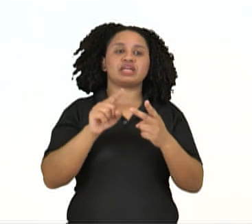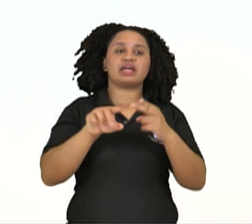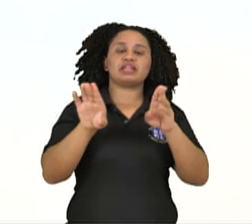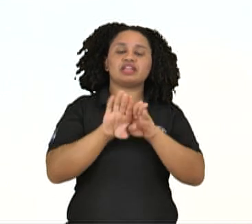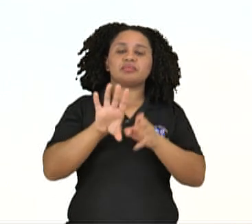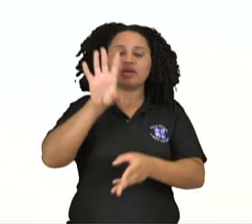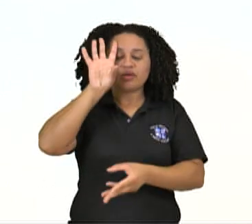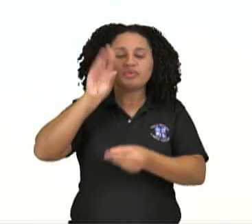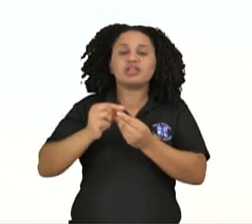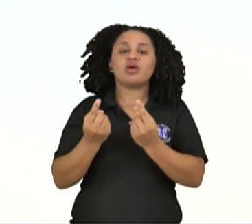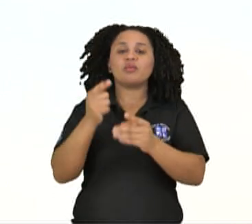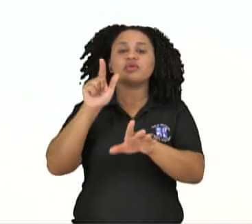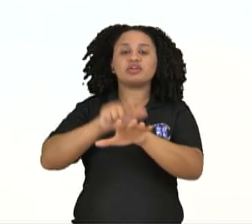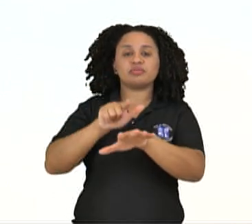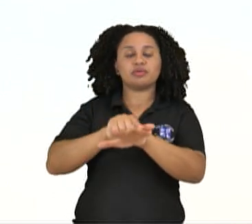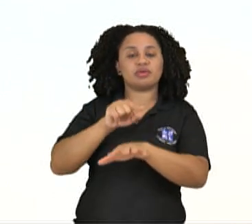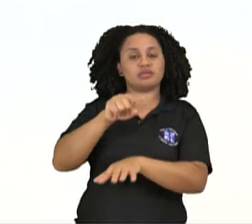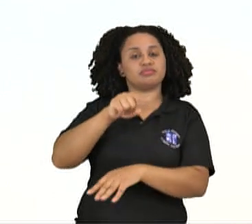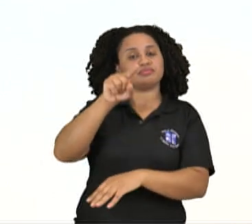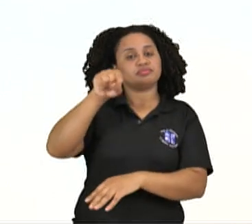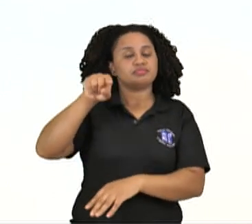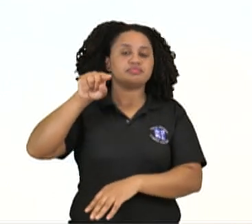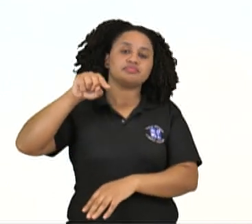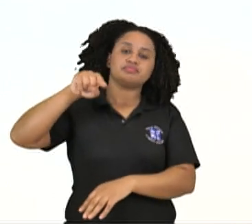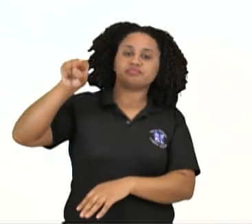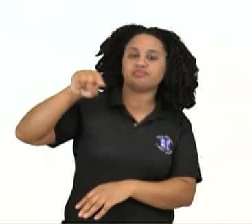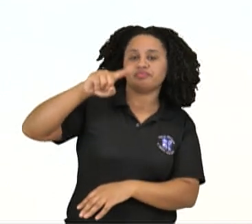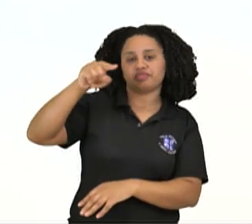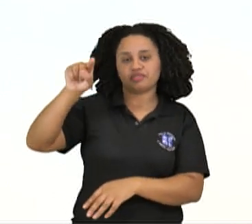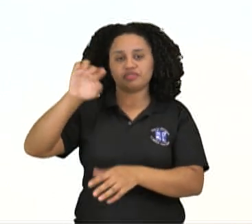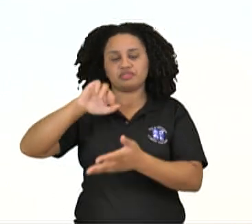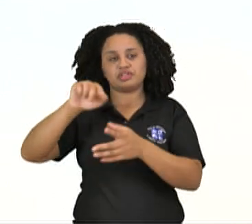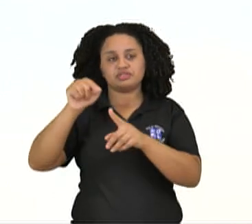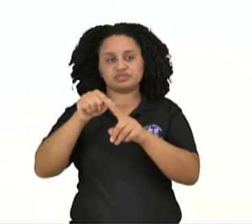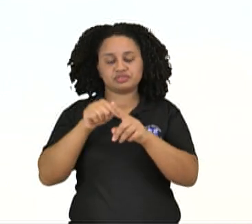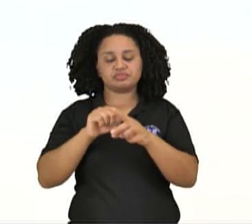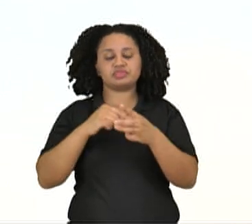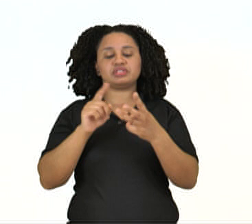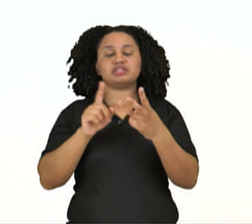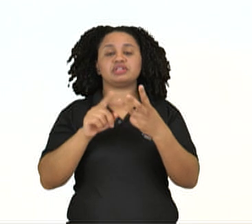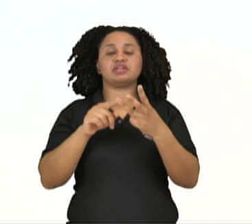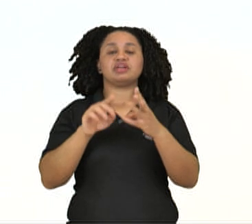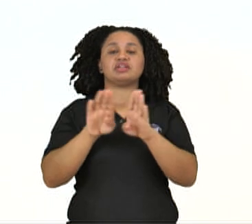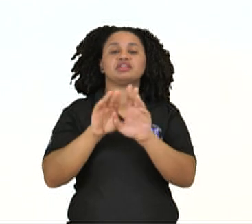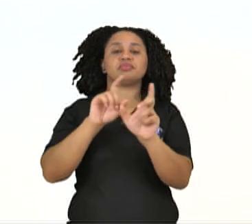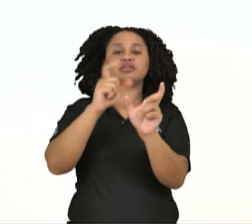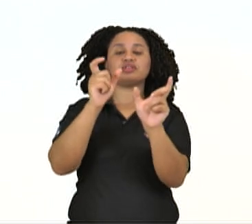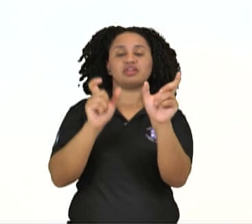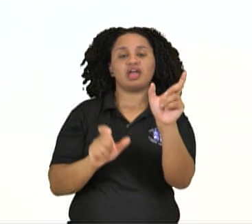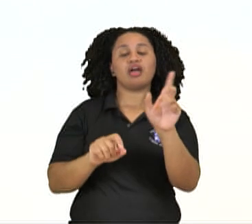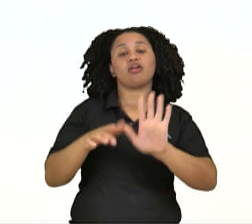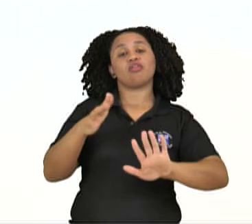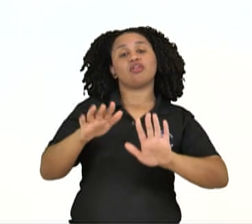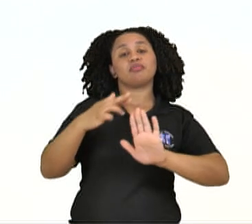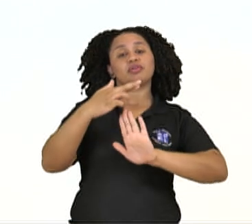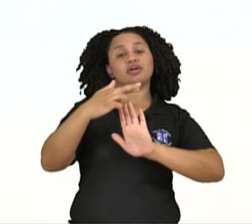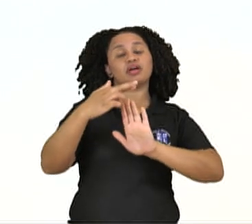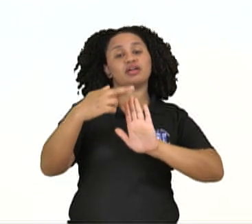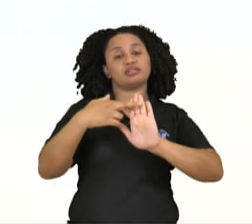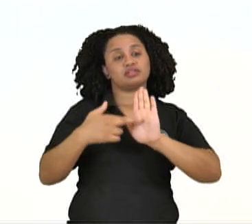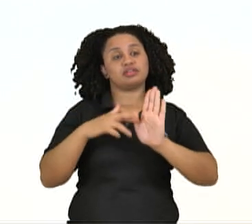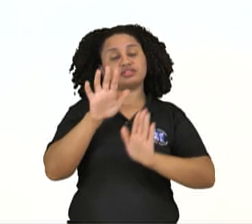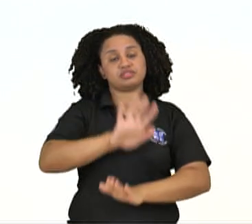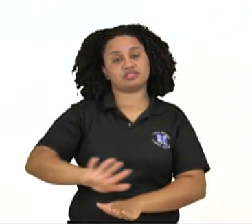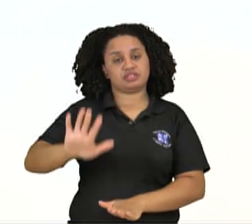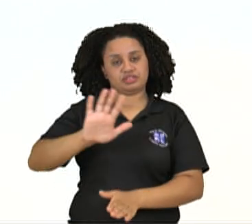acentuação gráfica e verificar a classificação das palavras segundo as regras gerais de acentuação. Para a